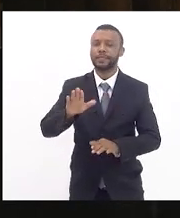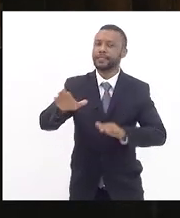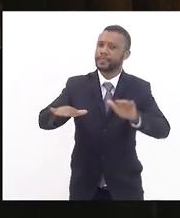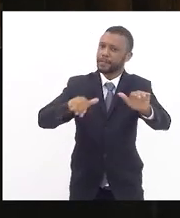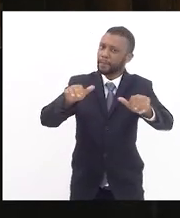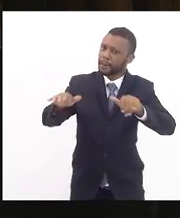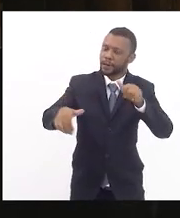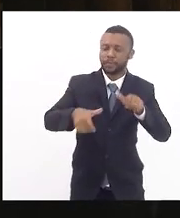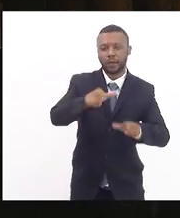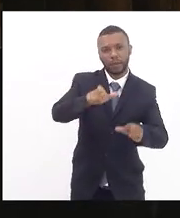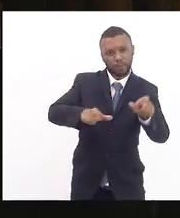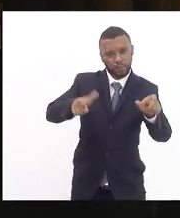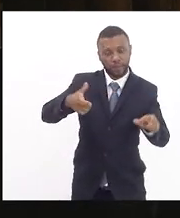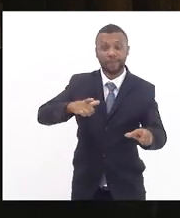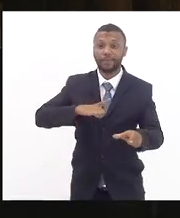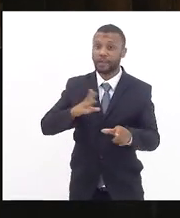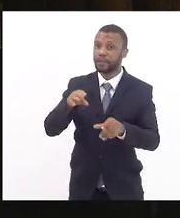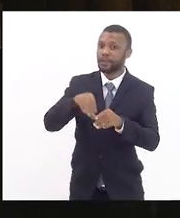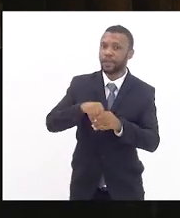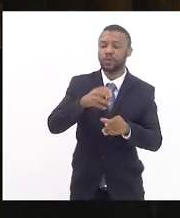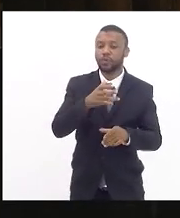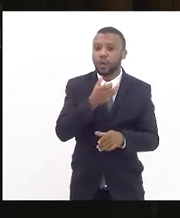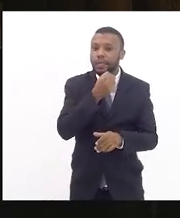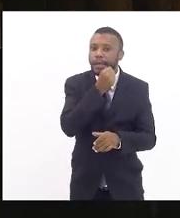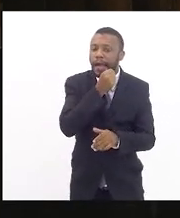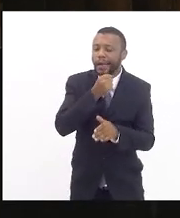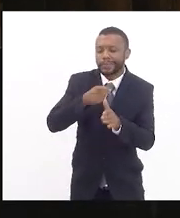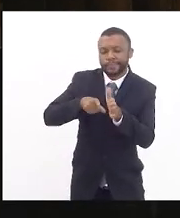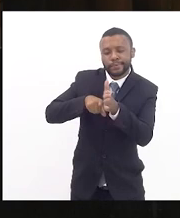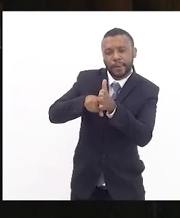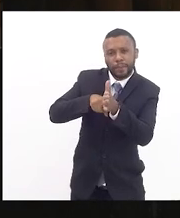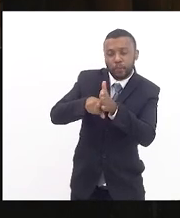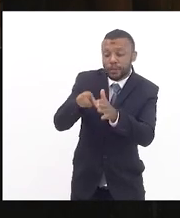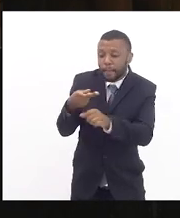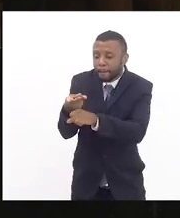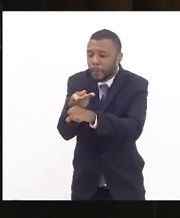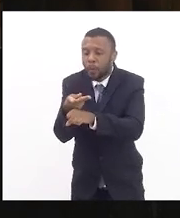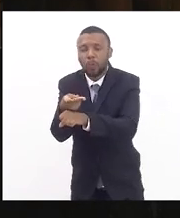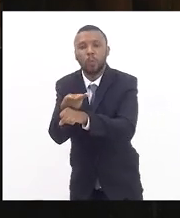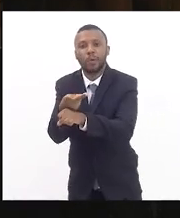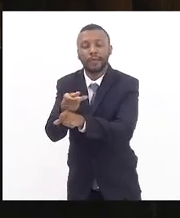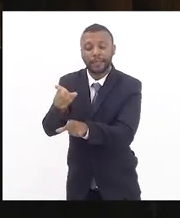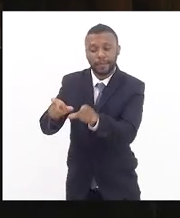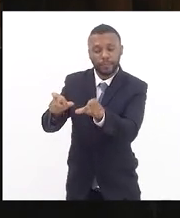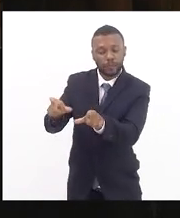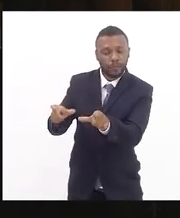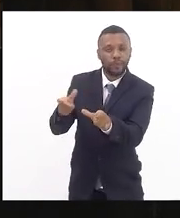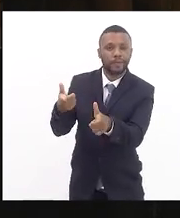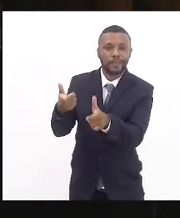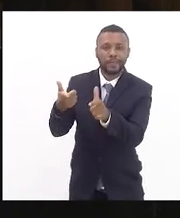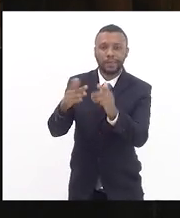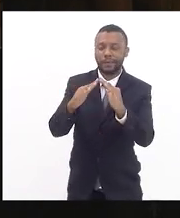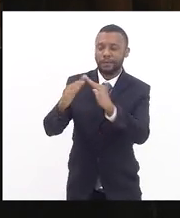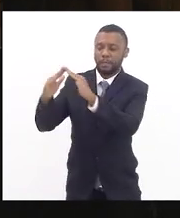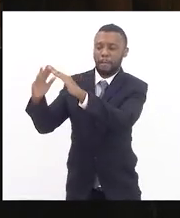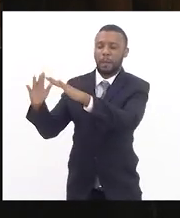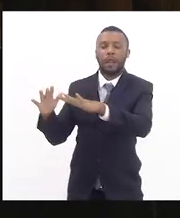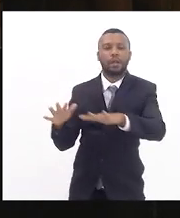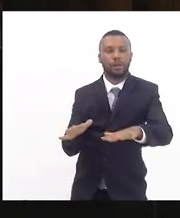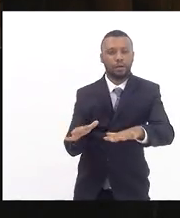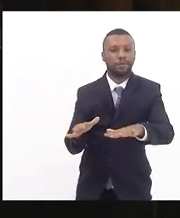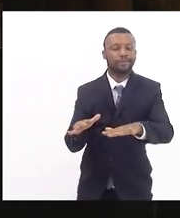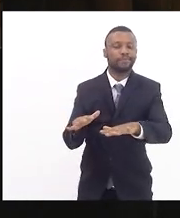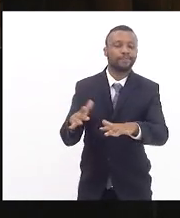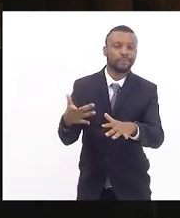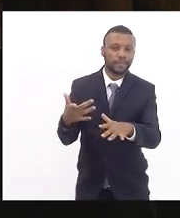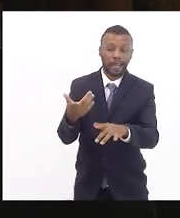no resgate de sobreviventes, no ajudar em quatro mãos as pessoas que lá estavam